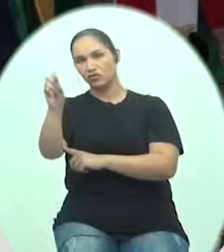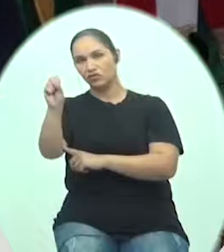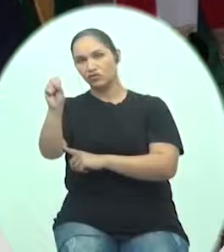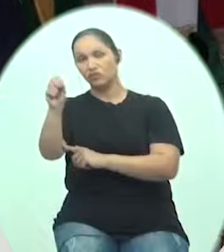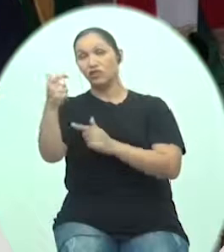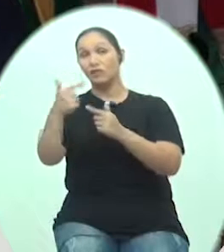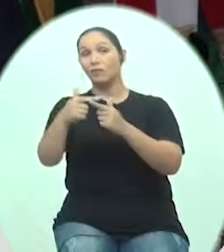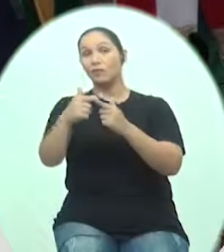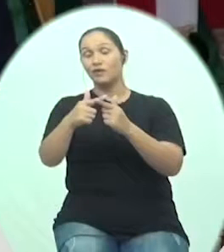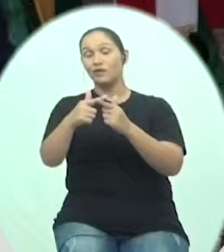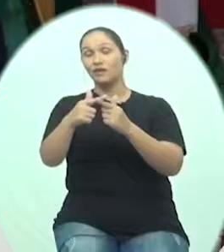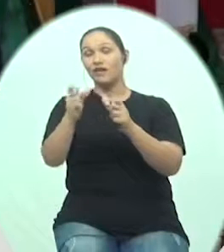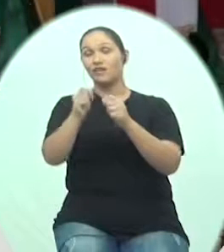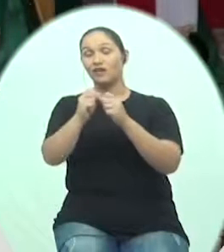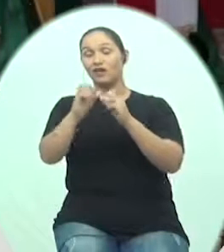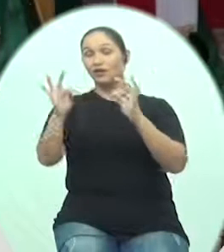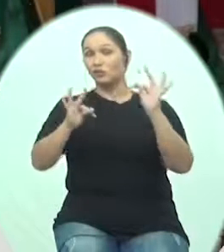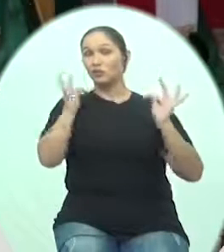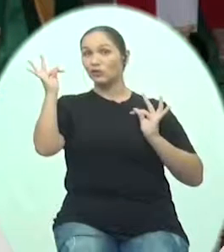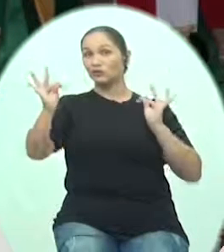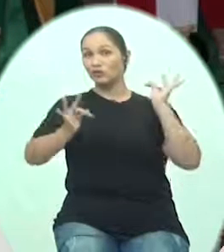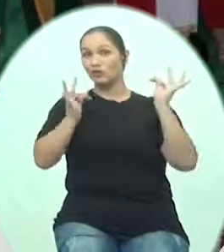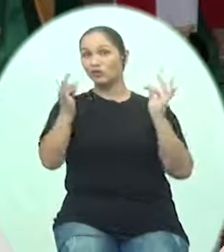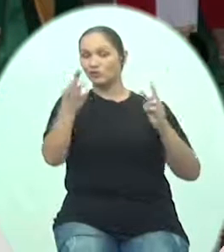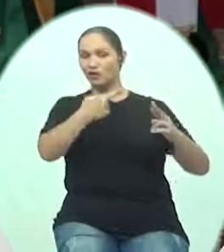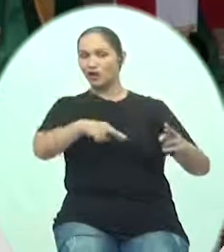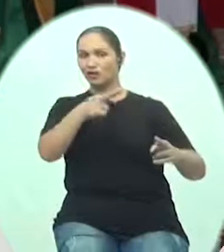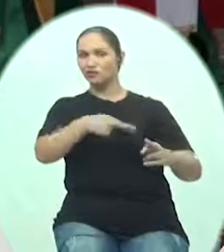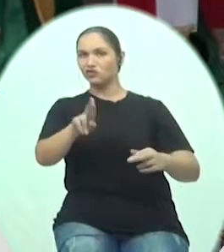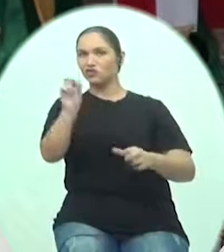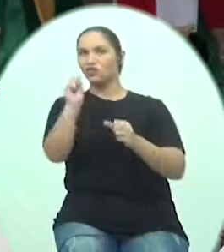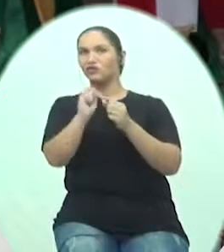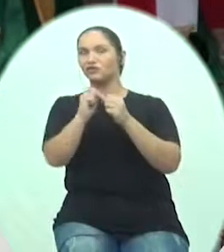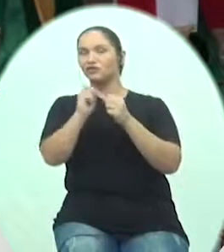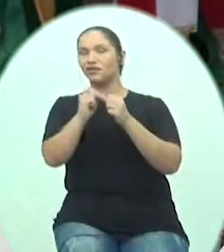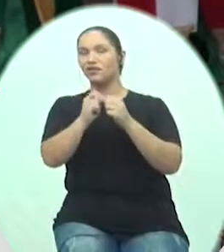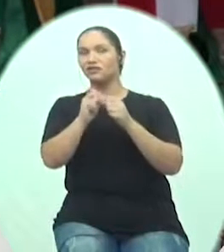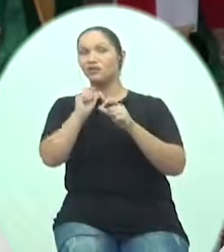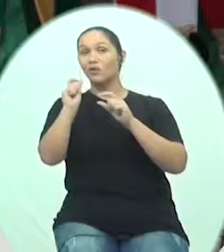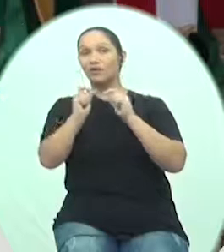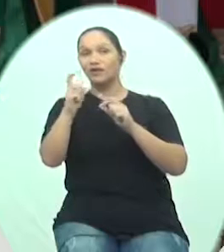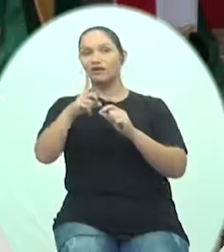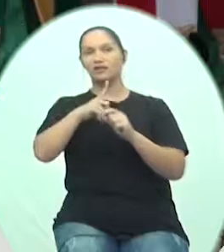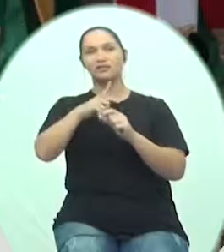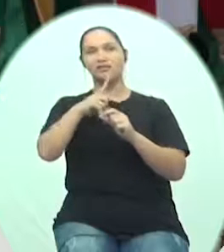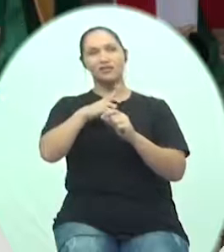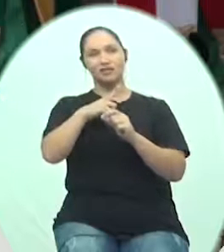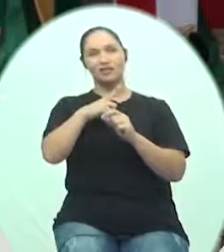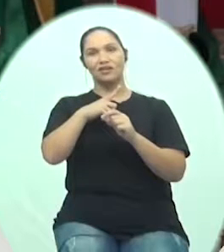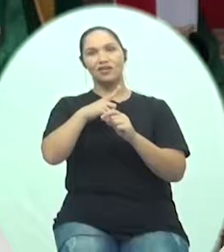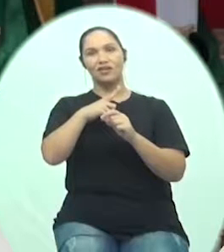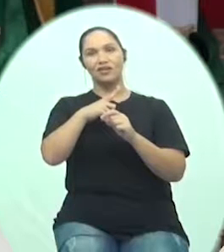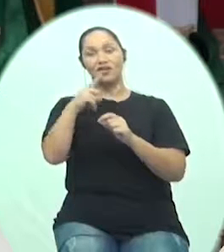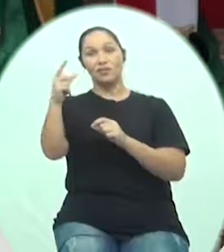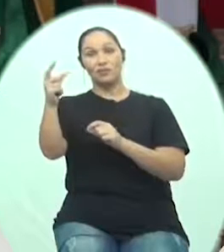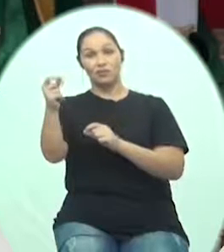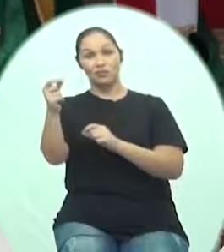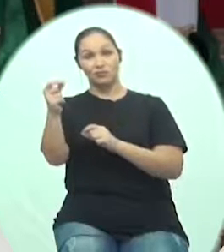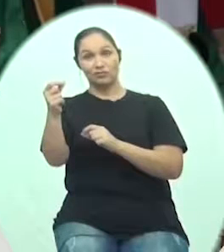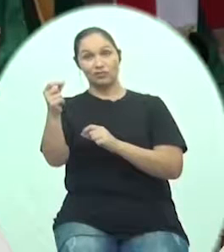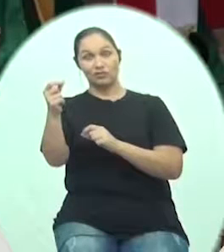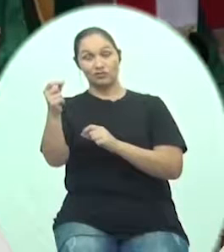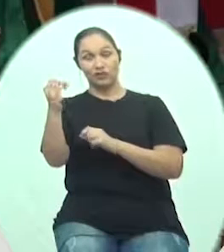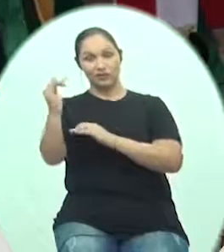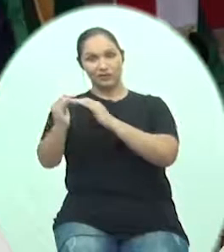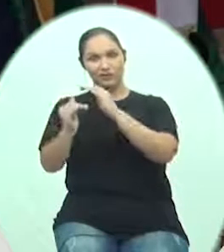mais vocacion o emprego e a renda porque o trabalho é o maior programa social que possa ter na nossa cidade